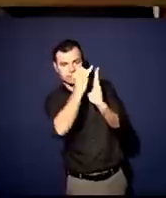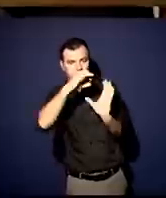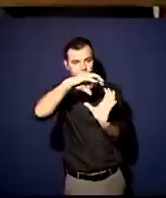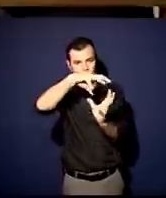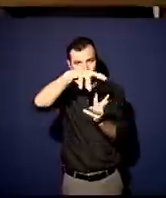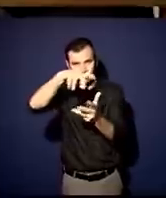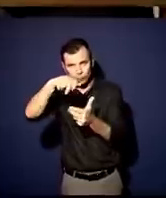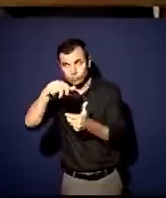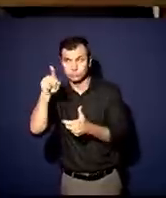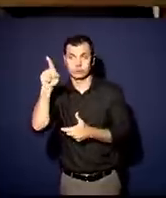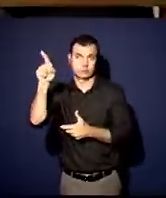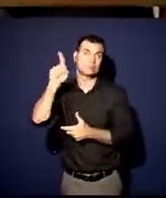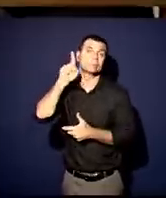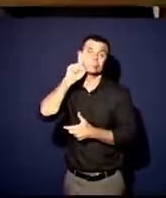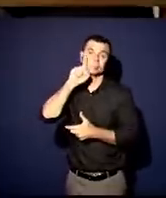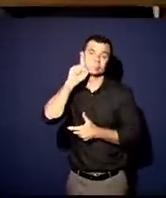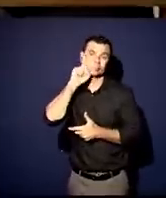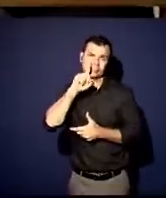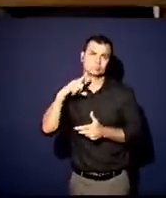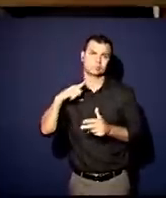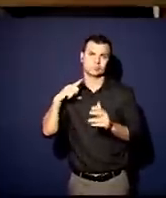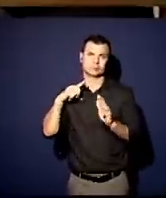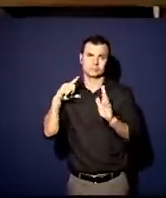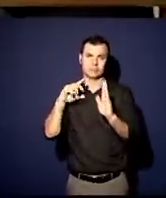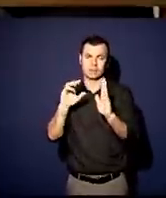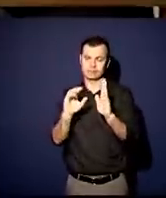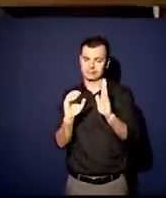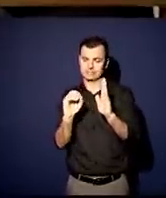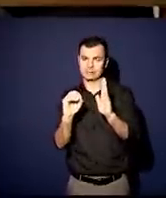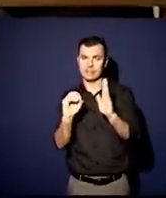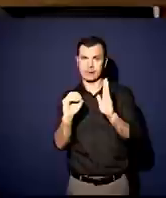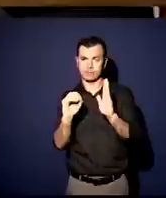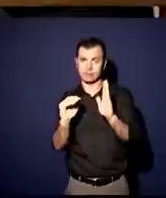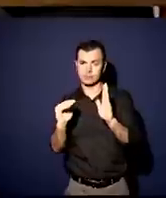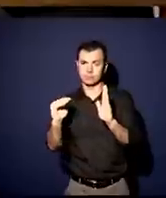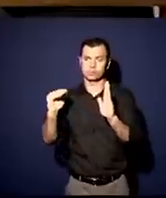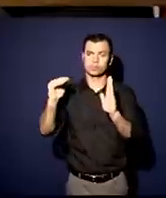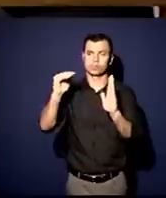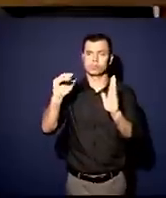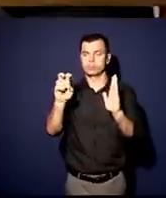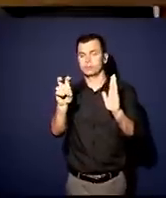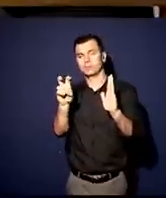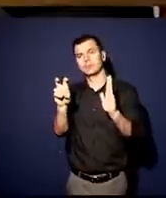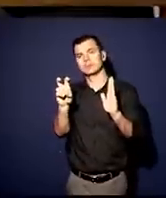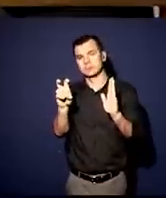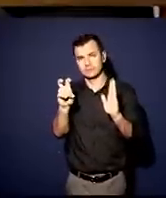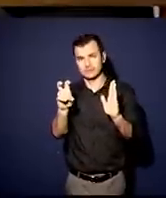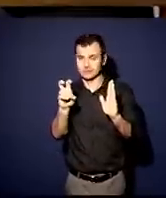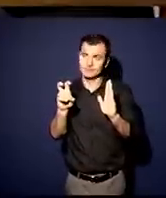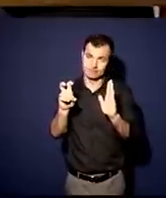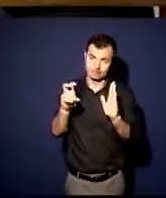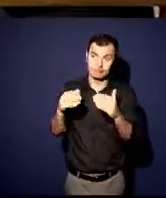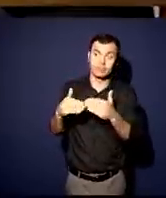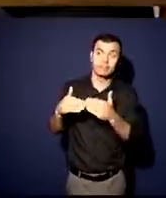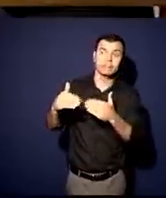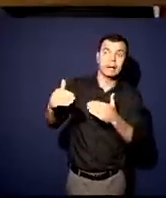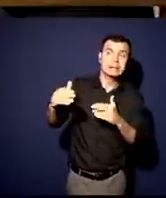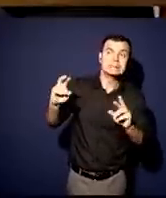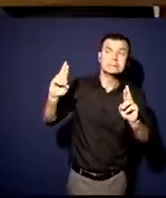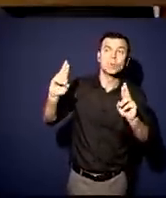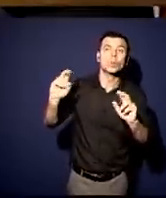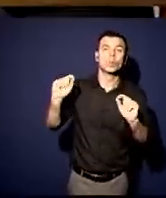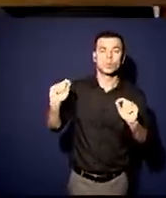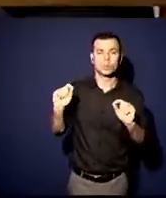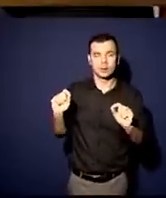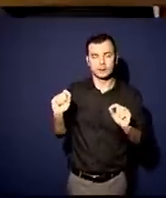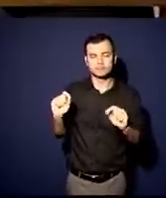americana, e a taxa de juros já saiu de 0 para 5 na sua expectativa.